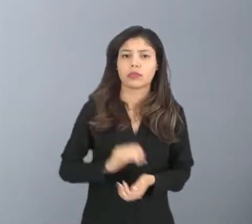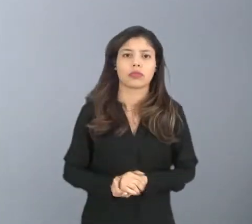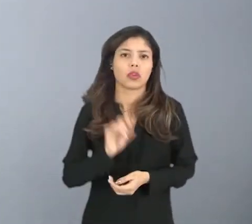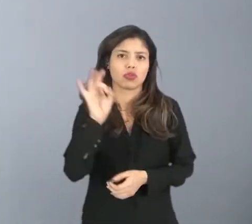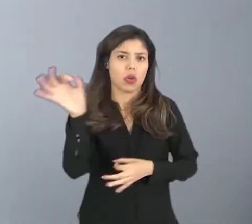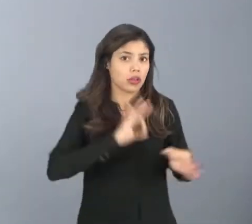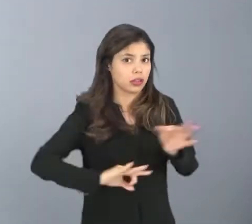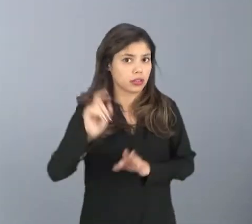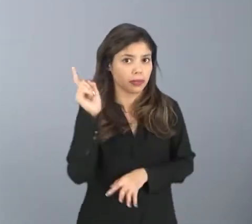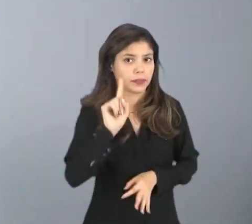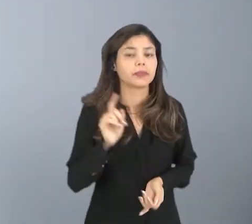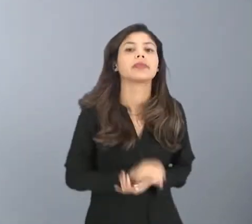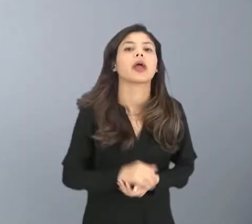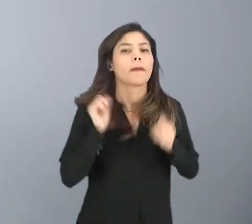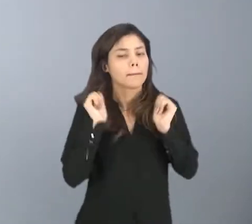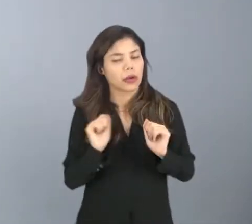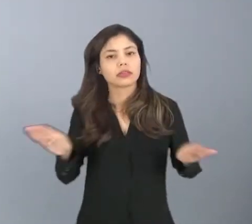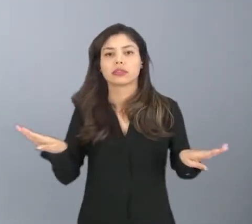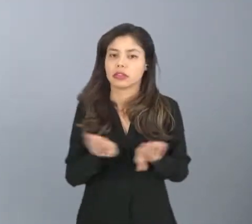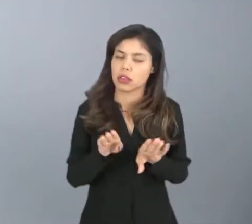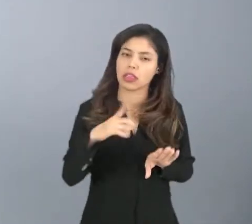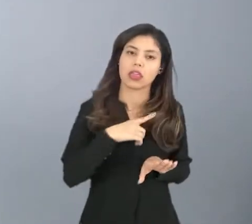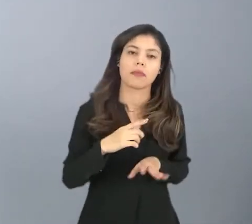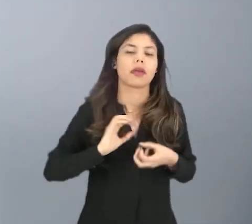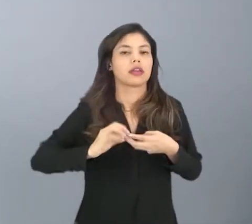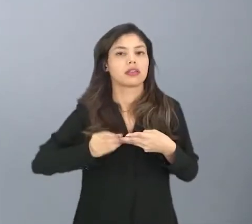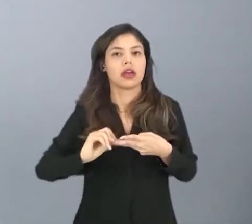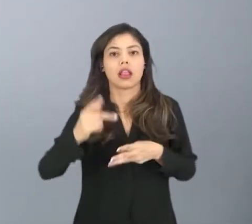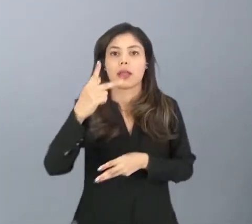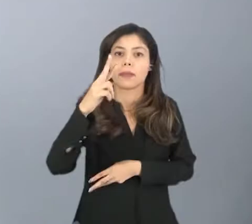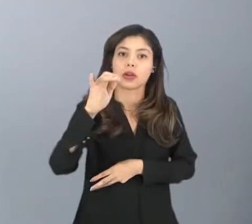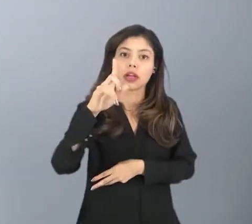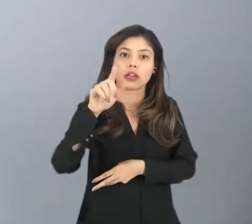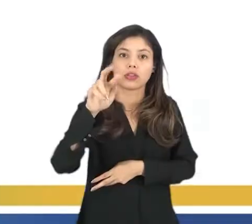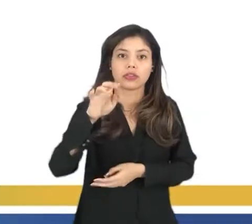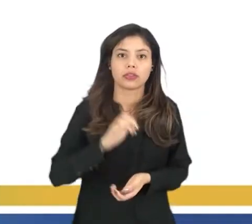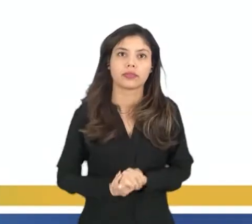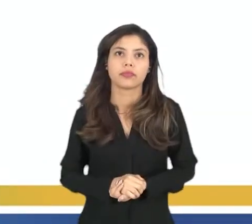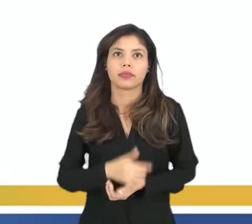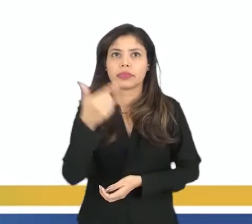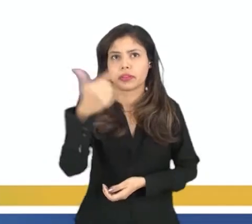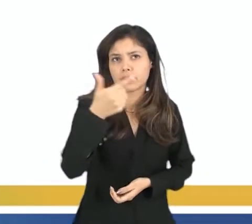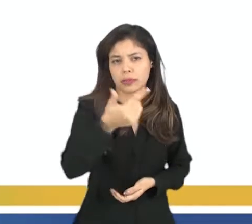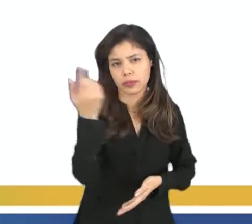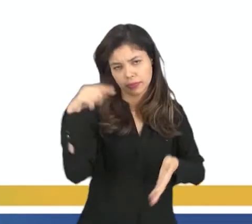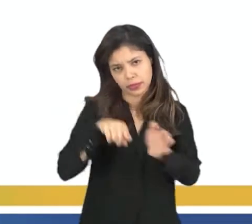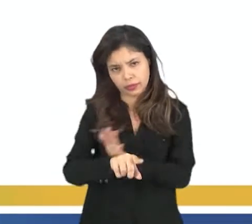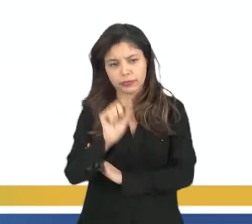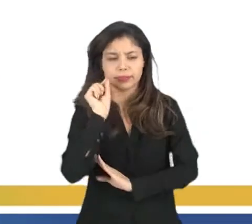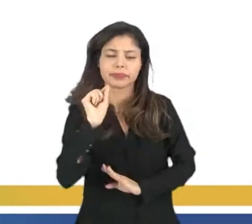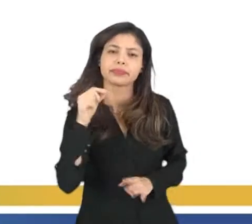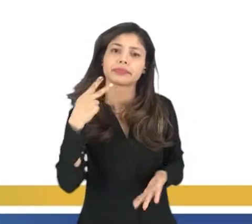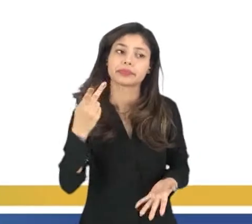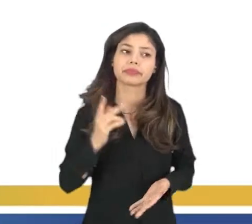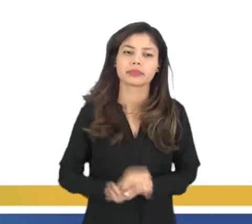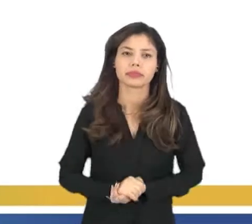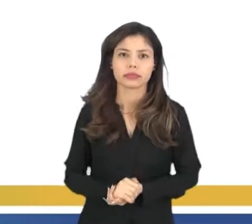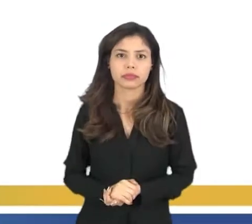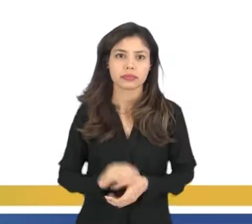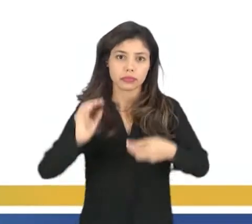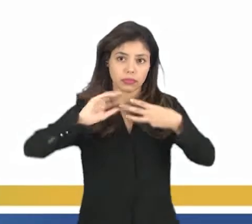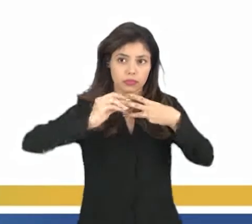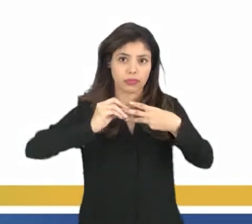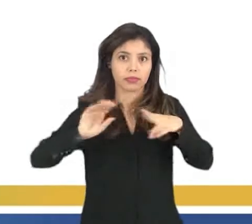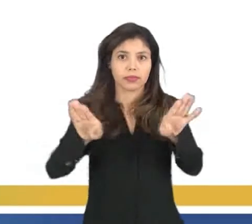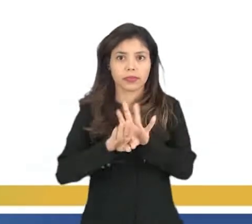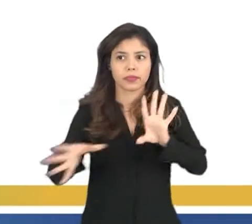bem organizada. Então, eles possuem uma célula do tipo procarionte. Na nossa segunda questão diz aí, a teoria celular pode